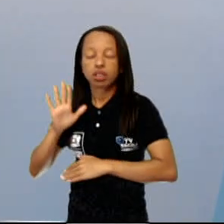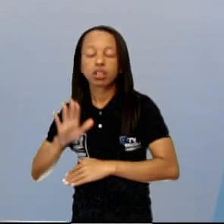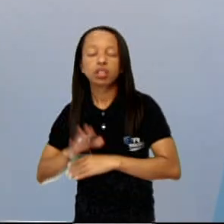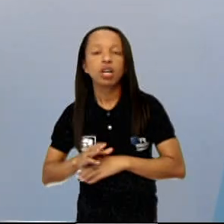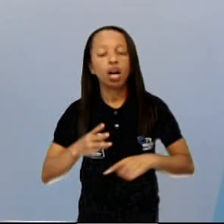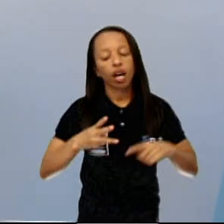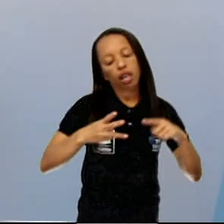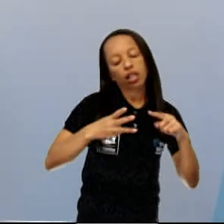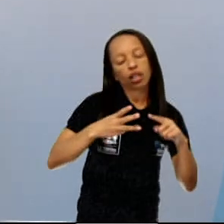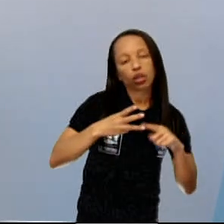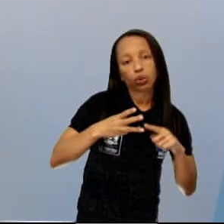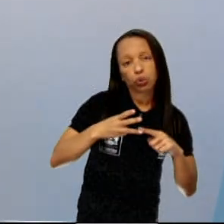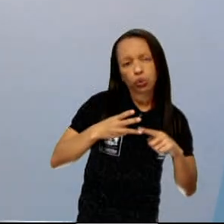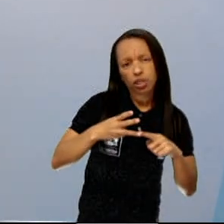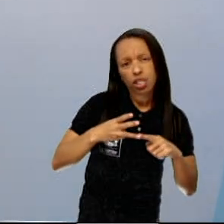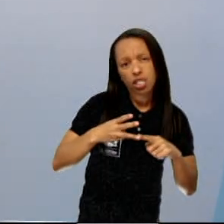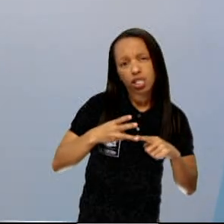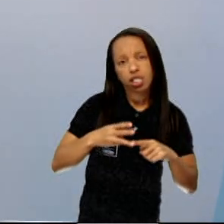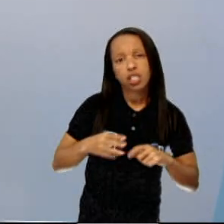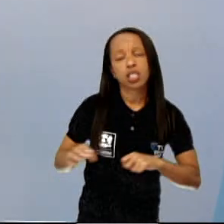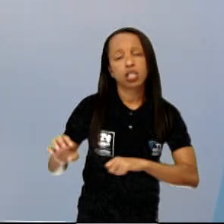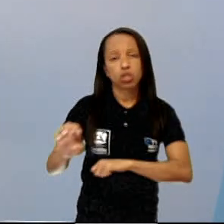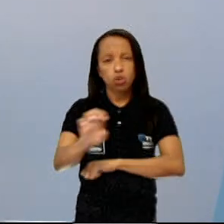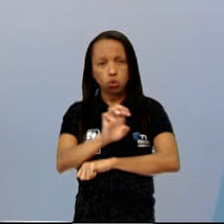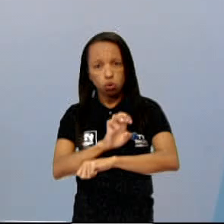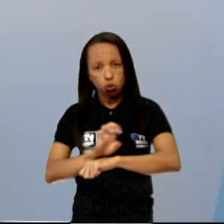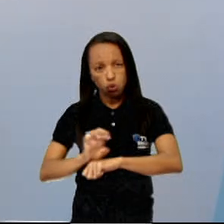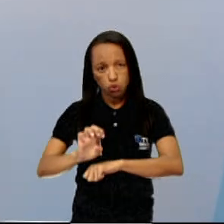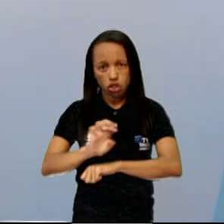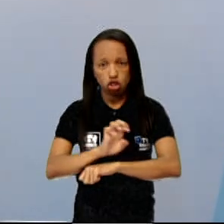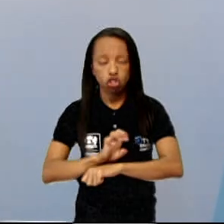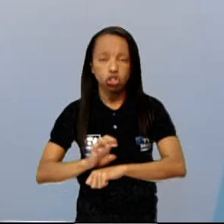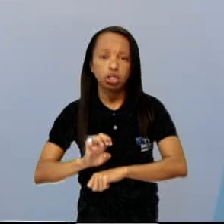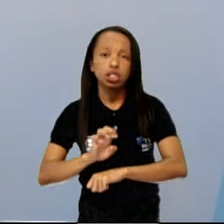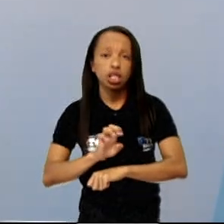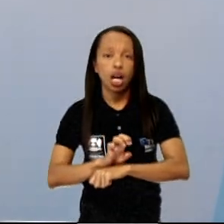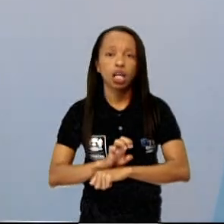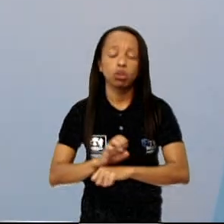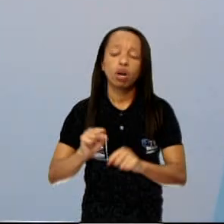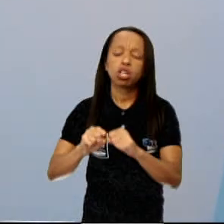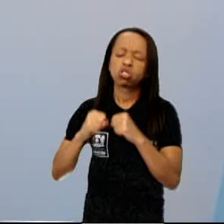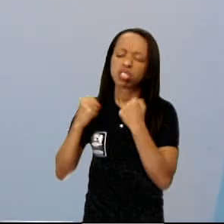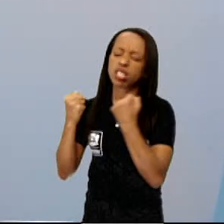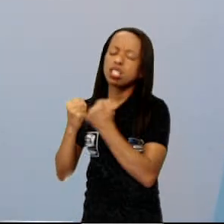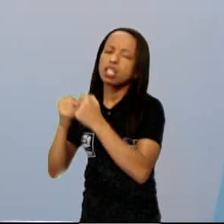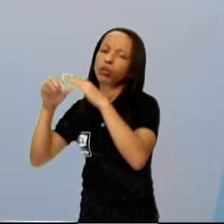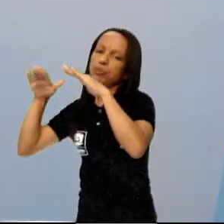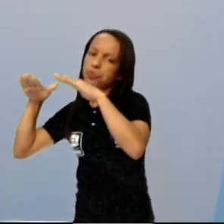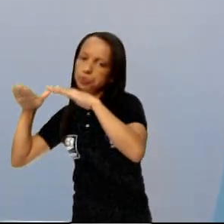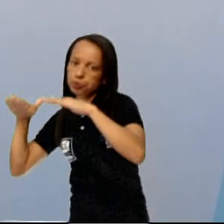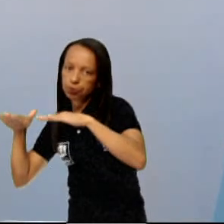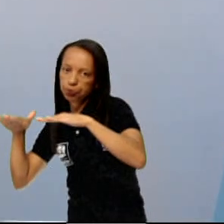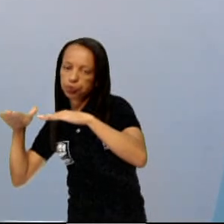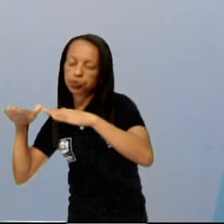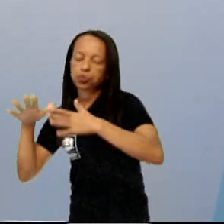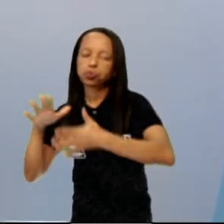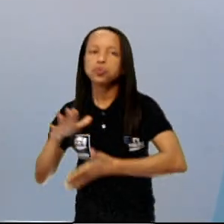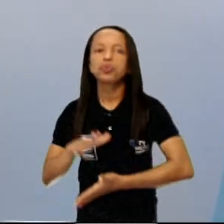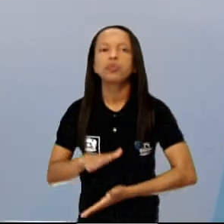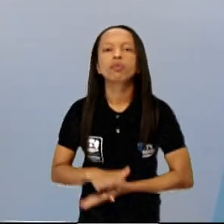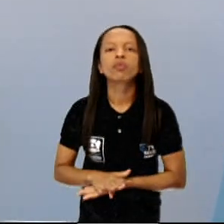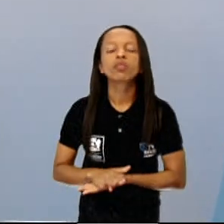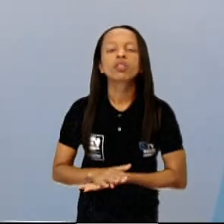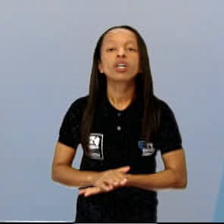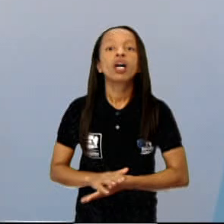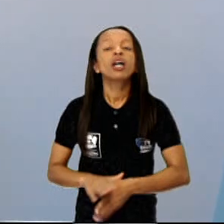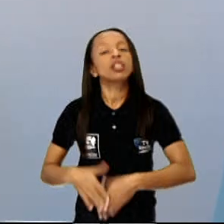O rico burguês, o médio burguês, o povão. E por isso foi uma reunião, uma assembleia dos